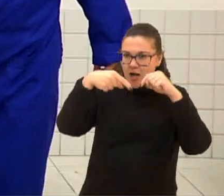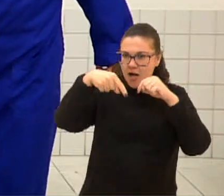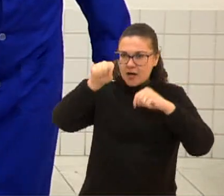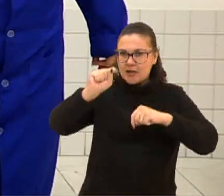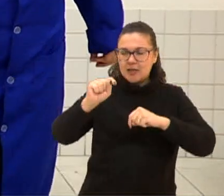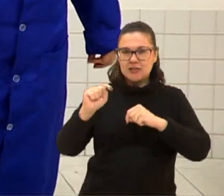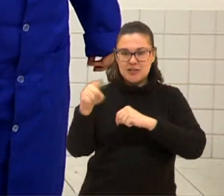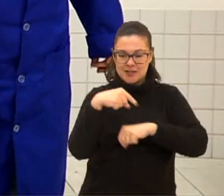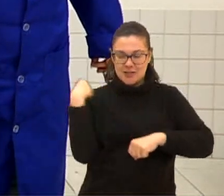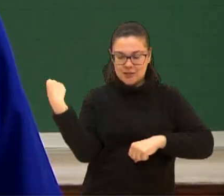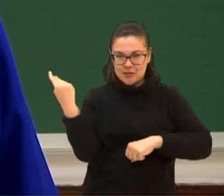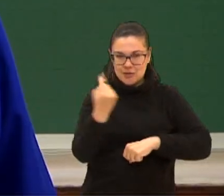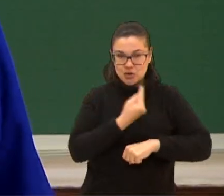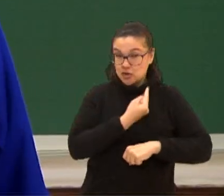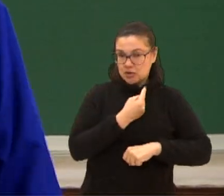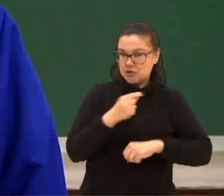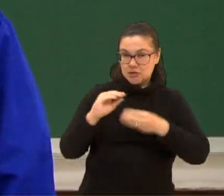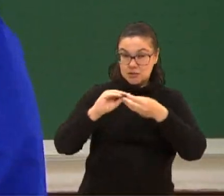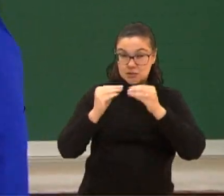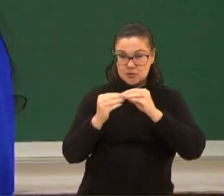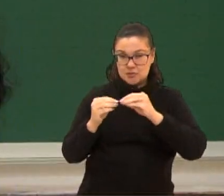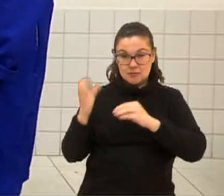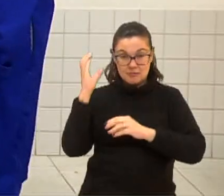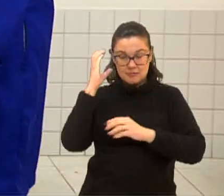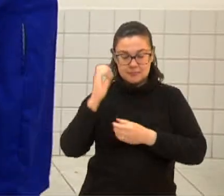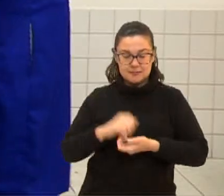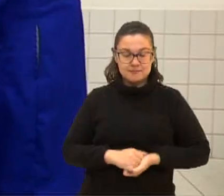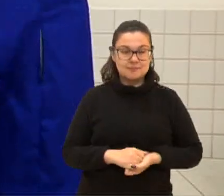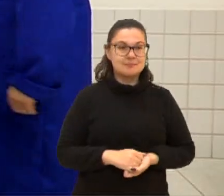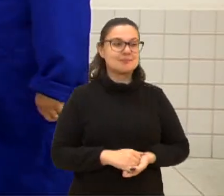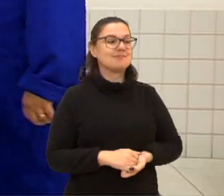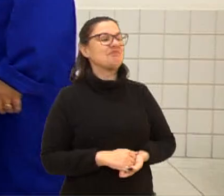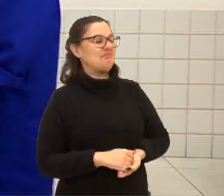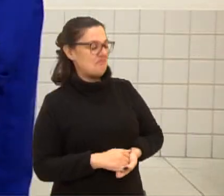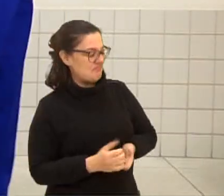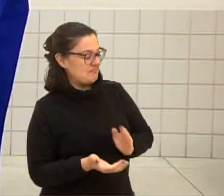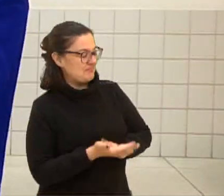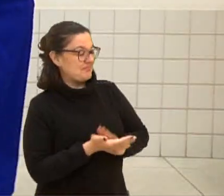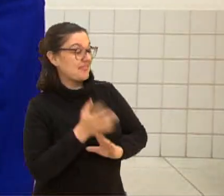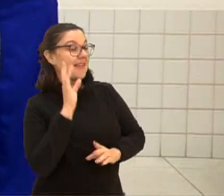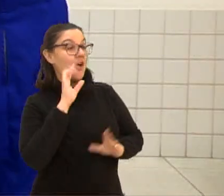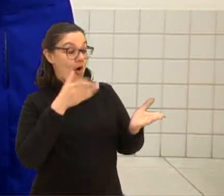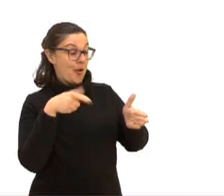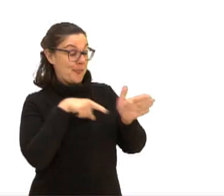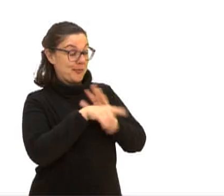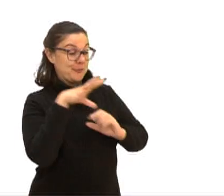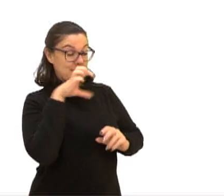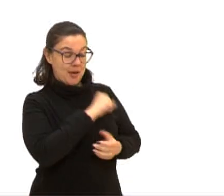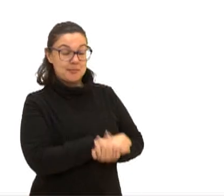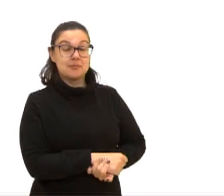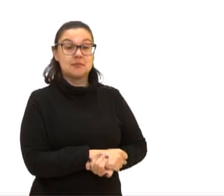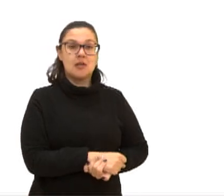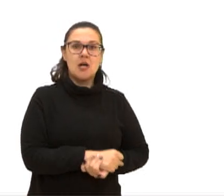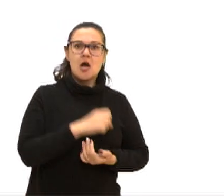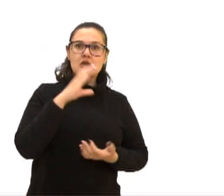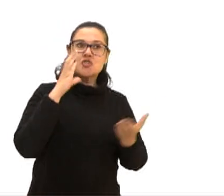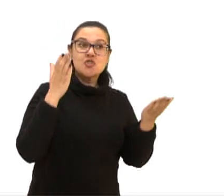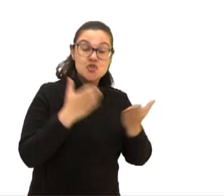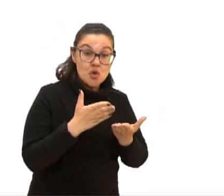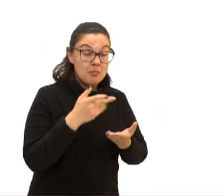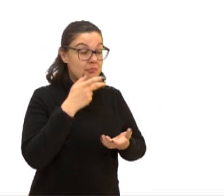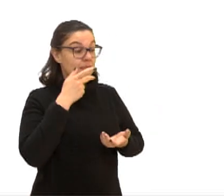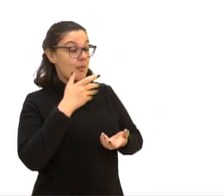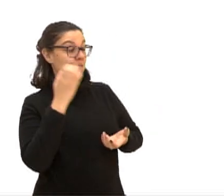na nossa programação. Show de bola. Vamos ao nosso quiz. Sobre a radionovela, é